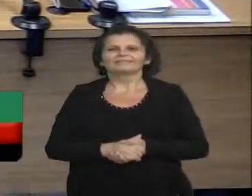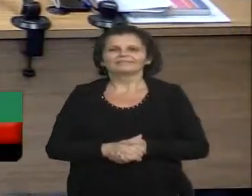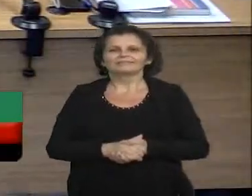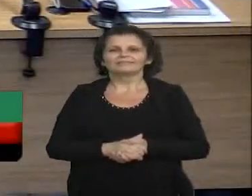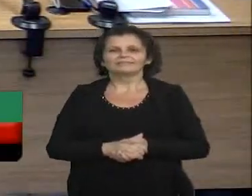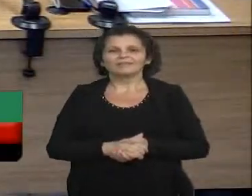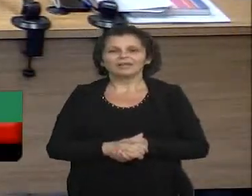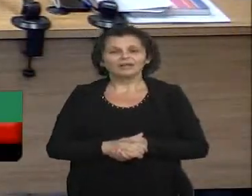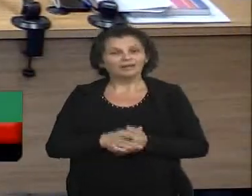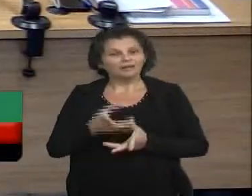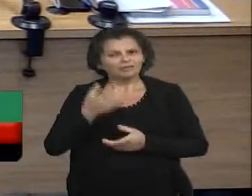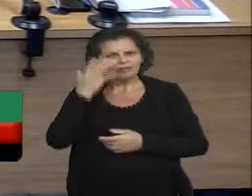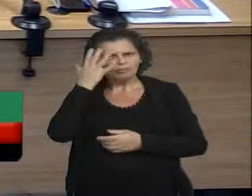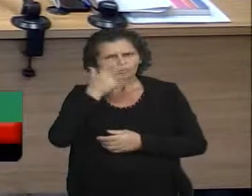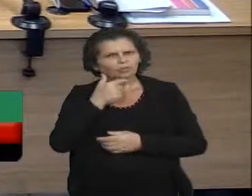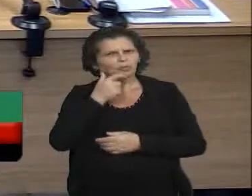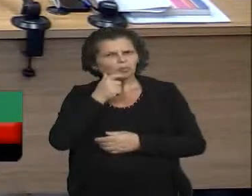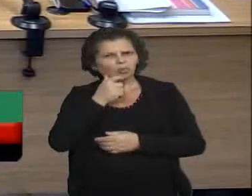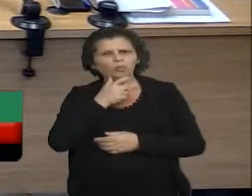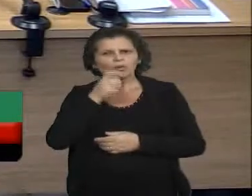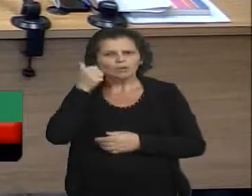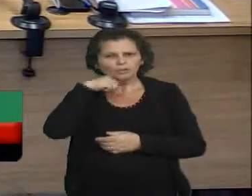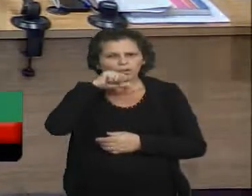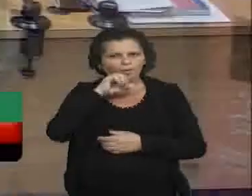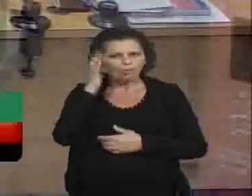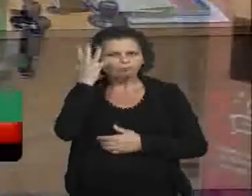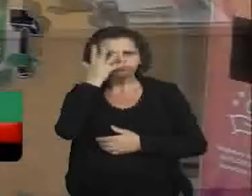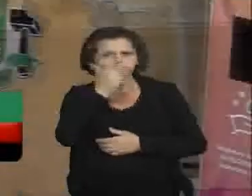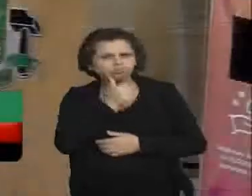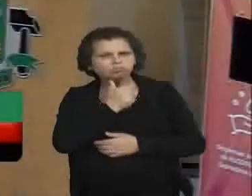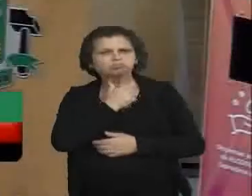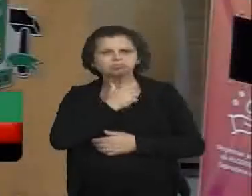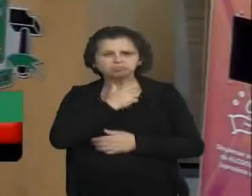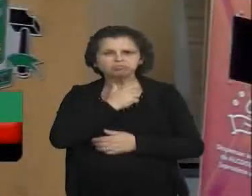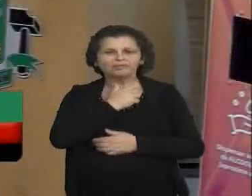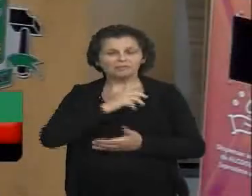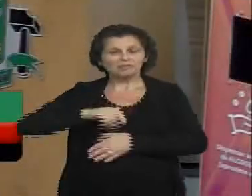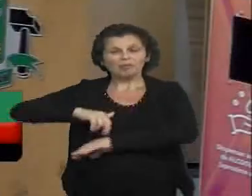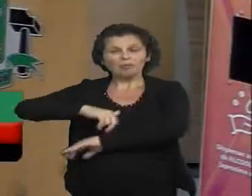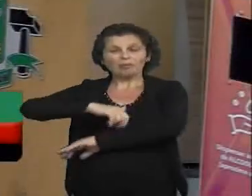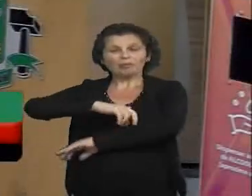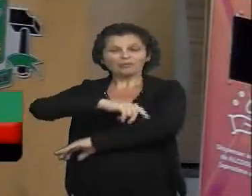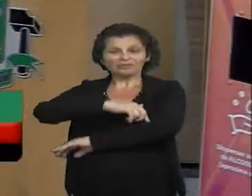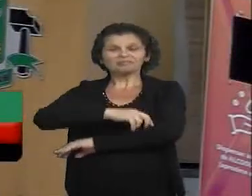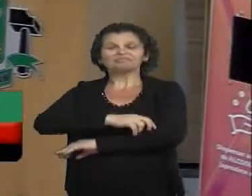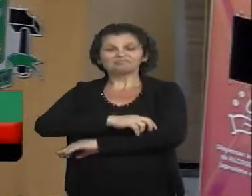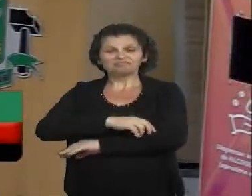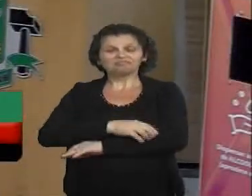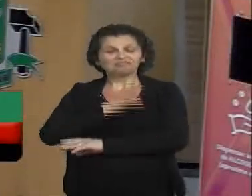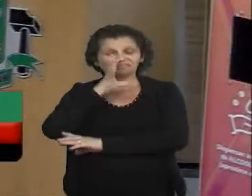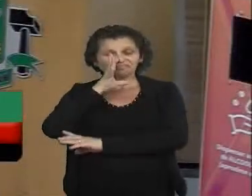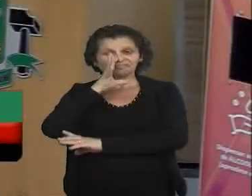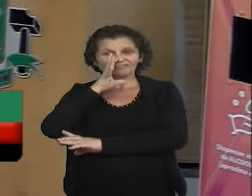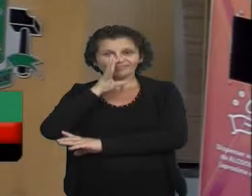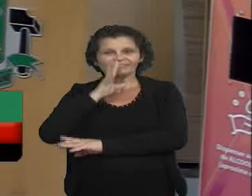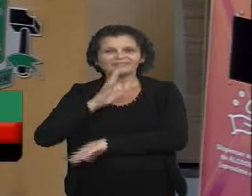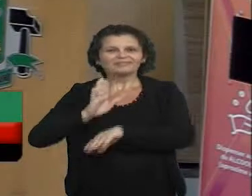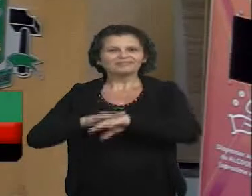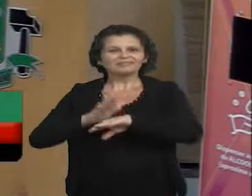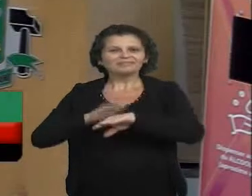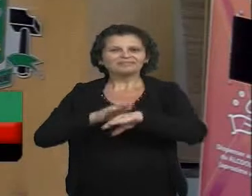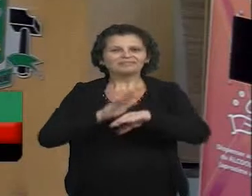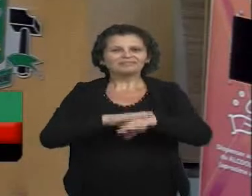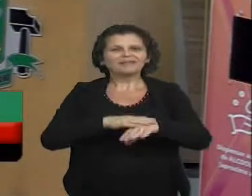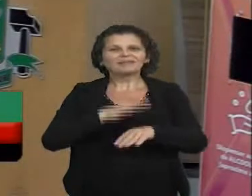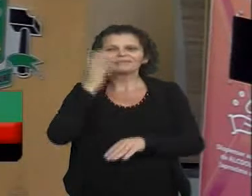Vereadora, achei que só a senhora era bonita, mas estamos vendo que está todo mundo mais... Minha mãe é modelo. Agora a gente sabe quem puxou. Era a mais bonita de Presidente